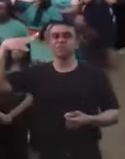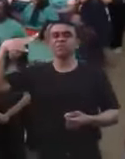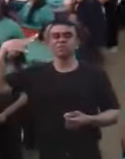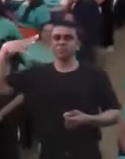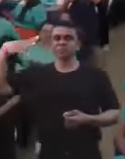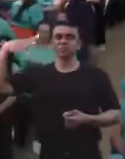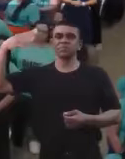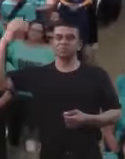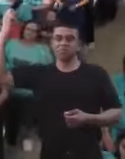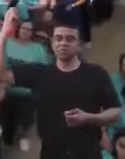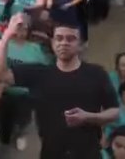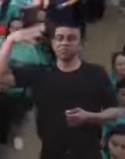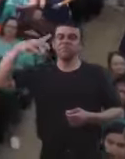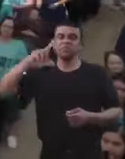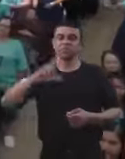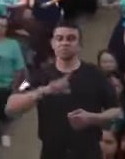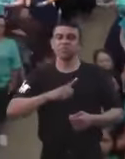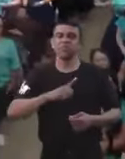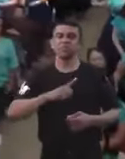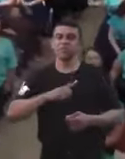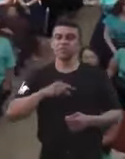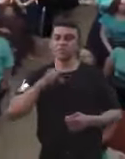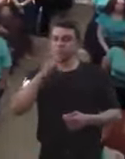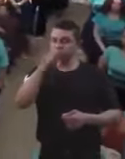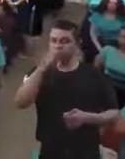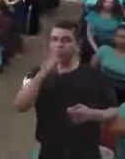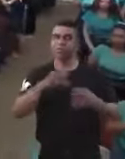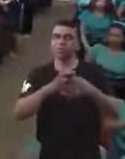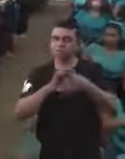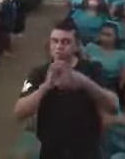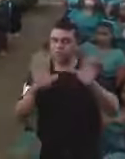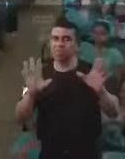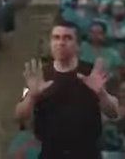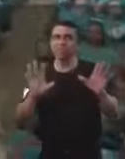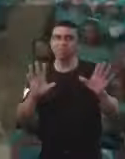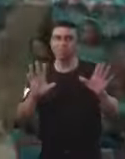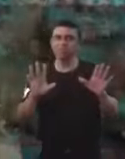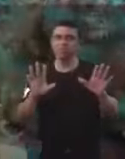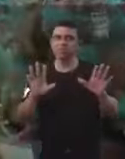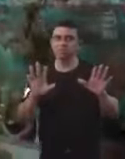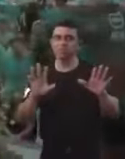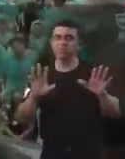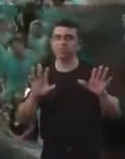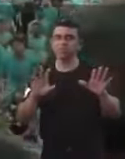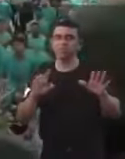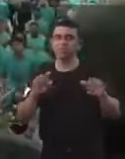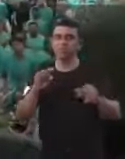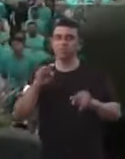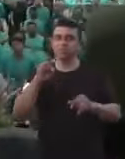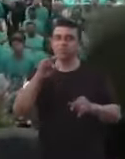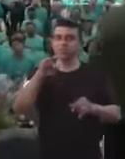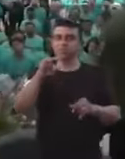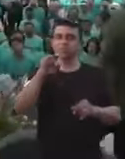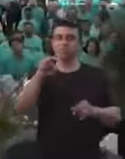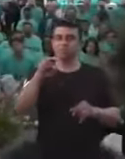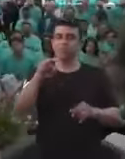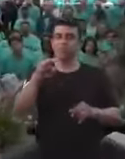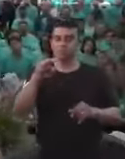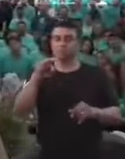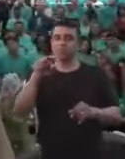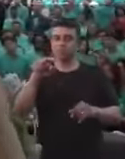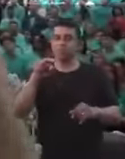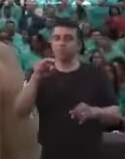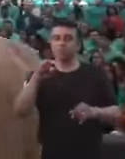Se você tem liberdade, se você me acompanha, se você já me viu fazer isso, foi poucas vezes que eu me